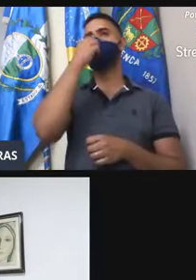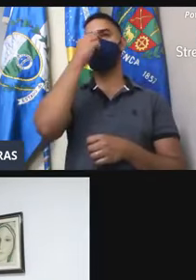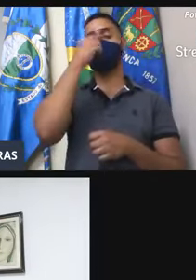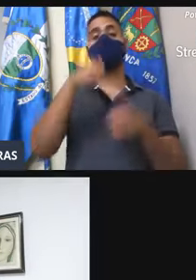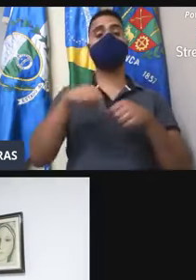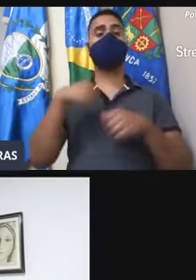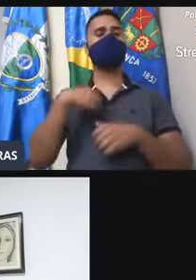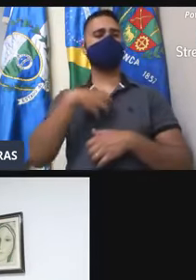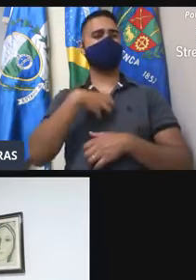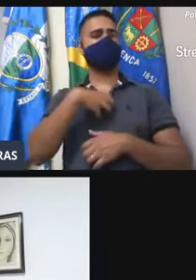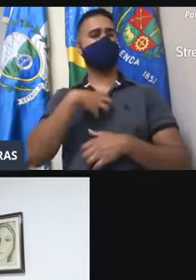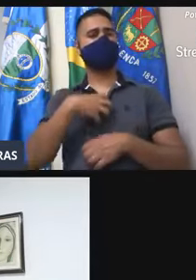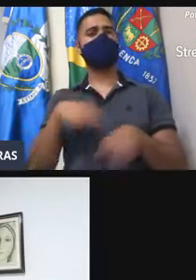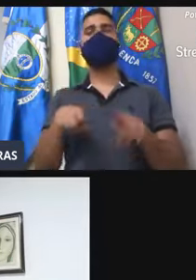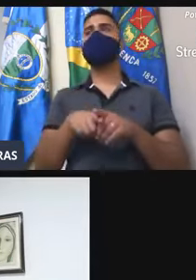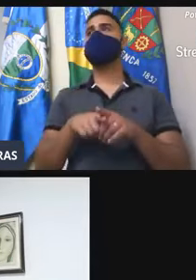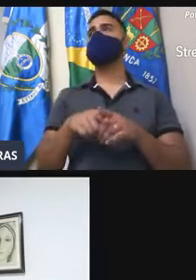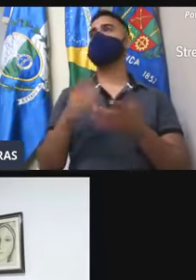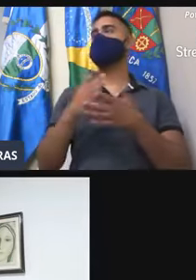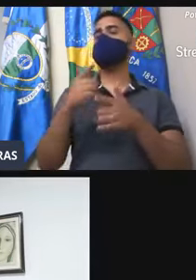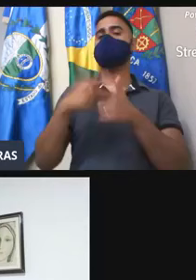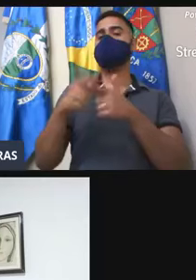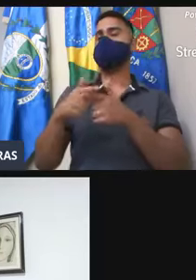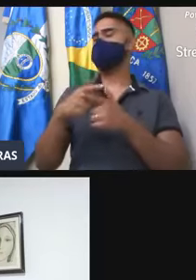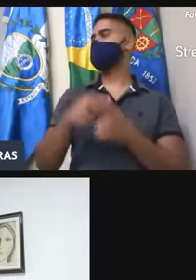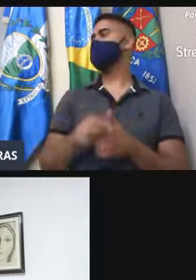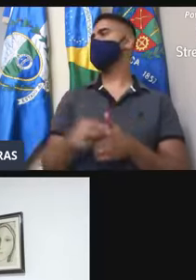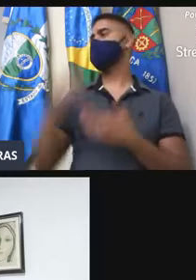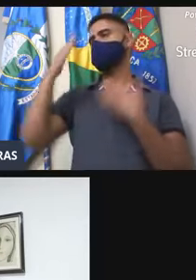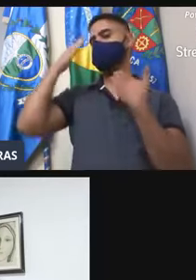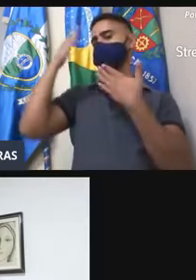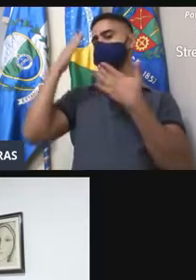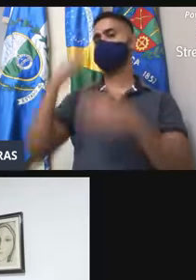e que isso possa ser solucionado, presidente. Obrigado.